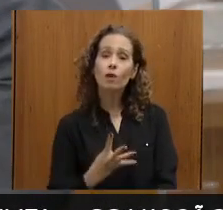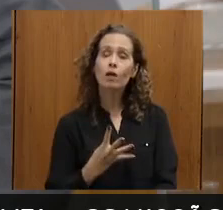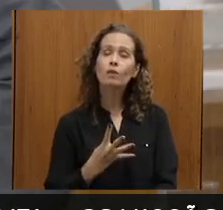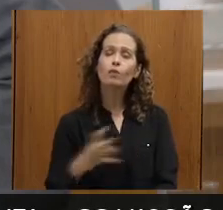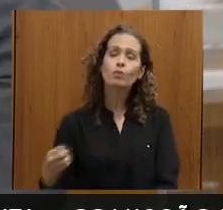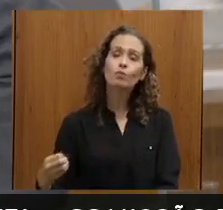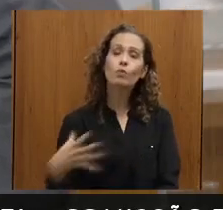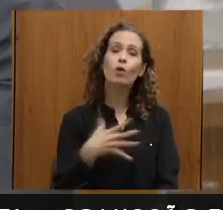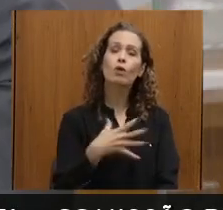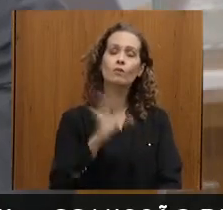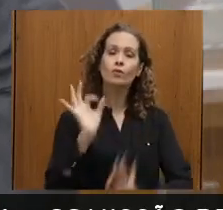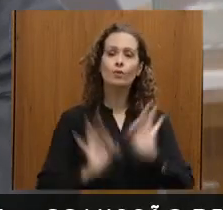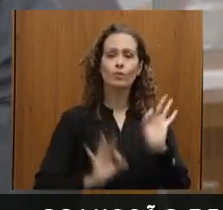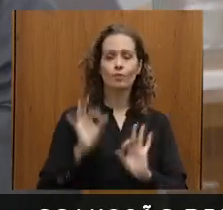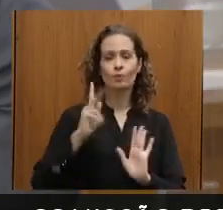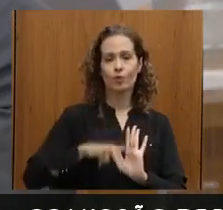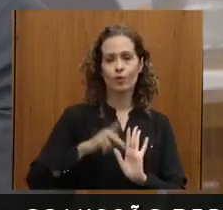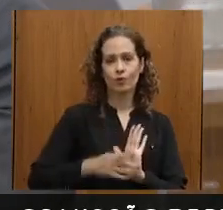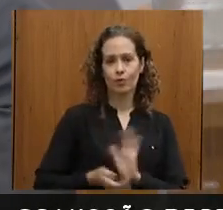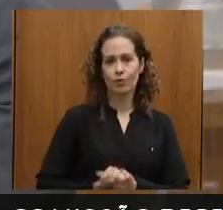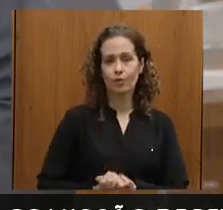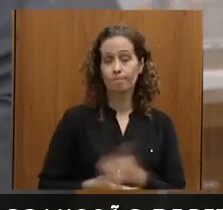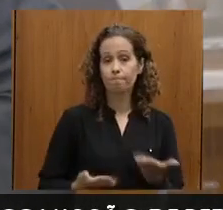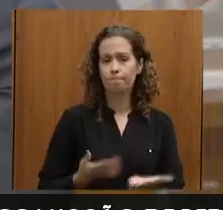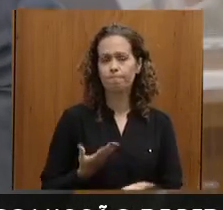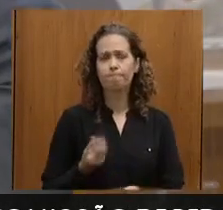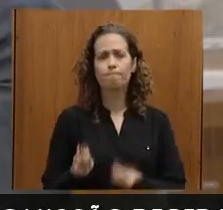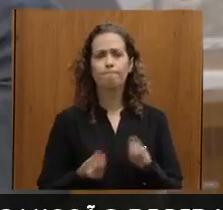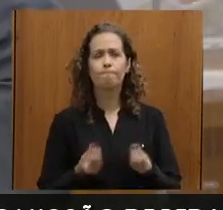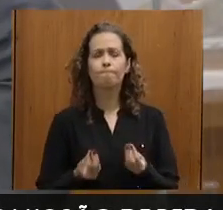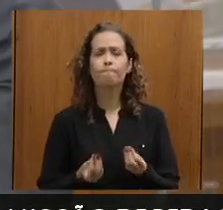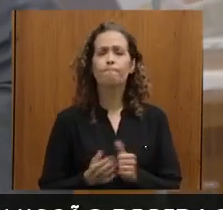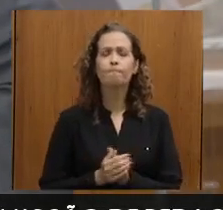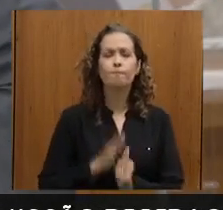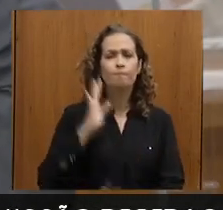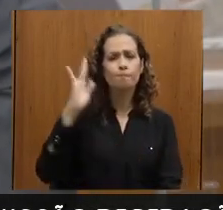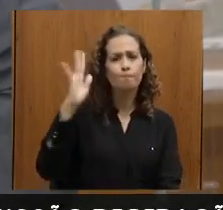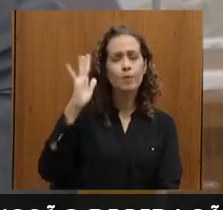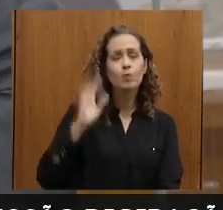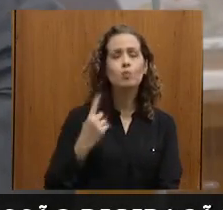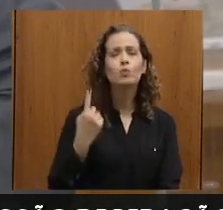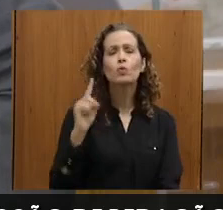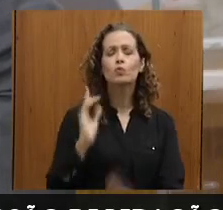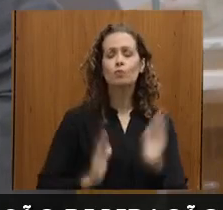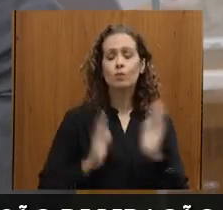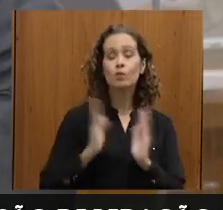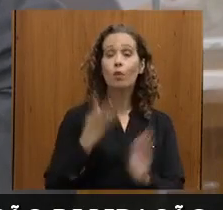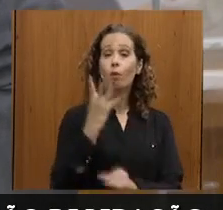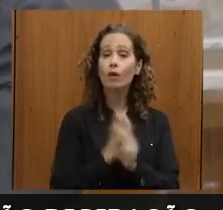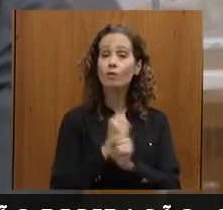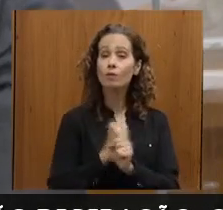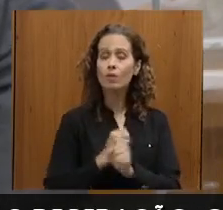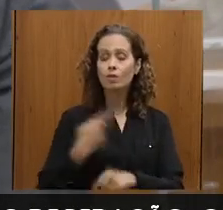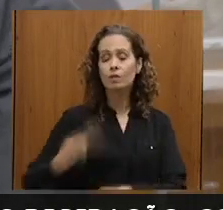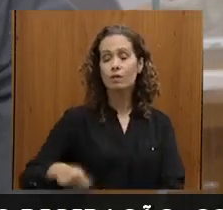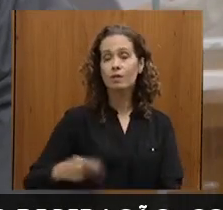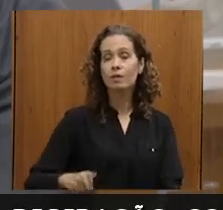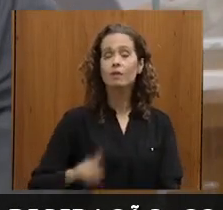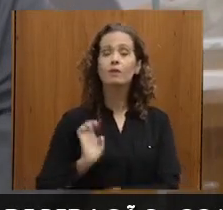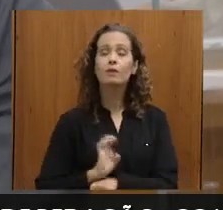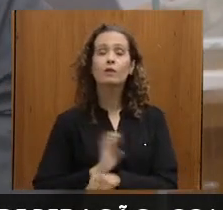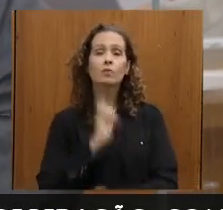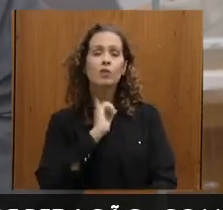novos projetos. Para se ter uma ideia, nos últimos quatro anos no Estado de Minas Gerais, entre